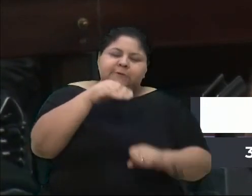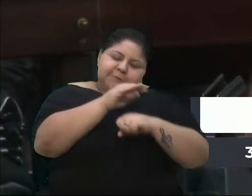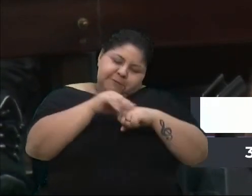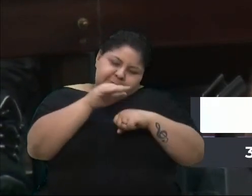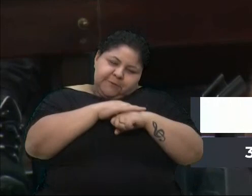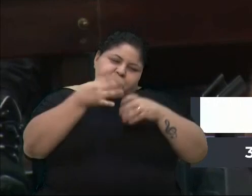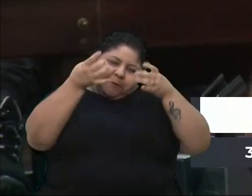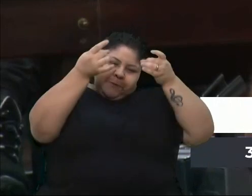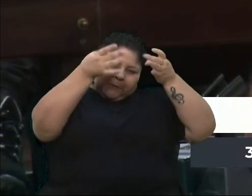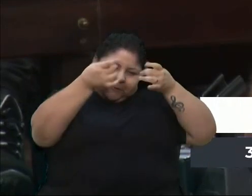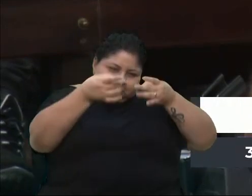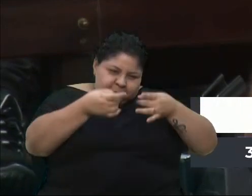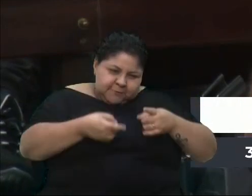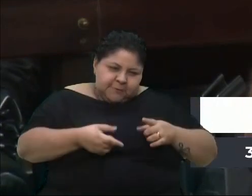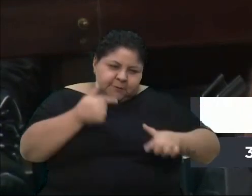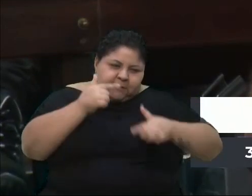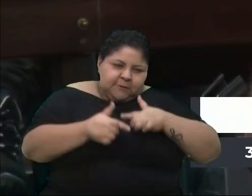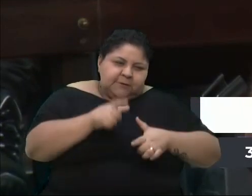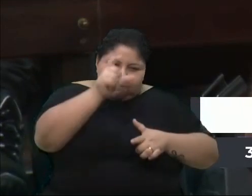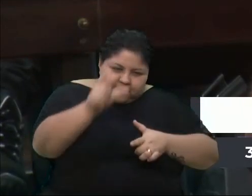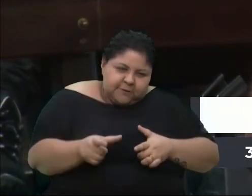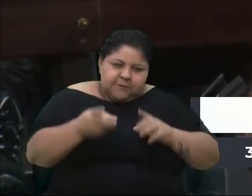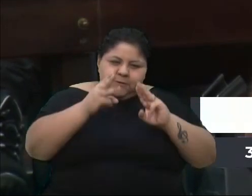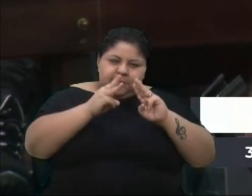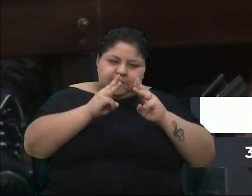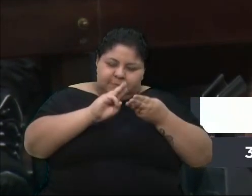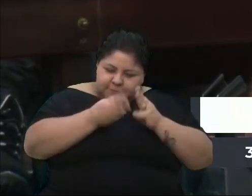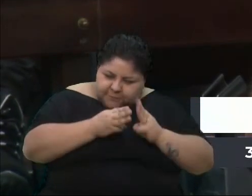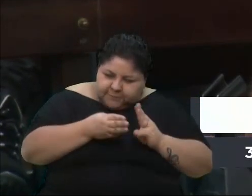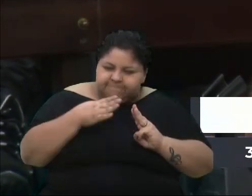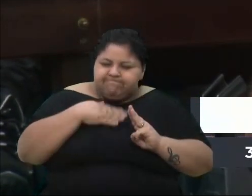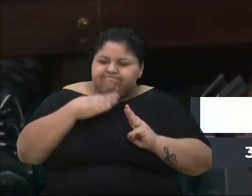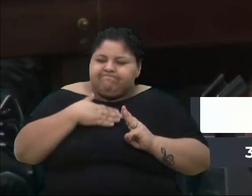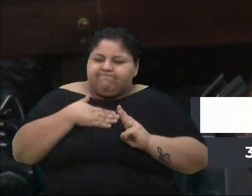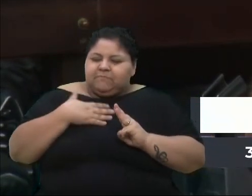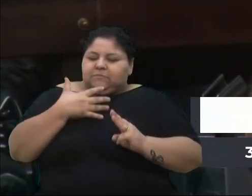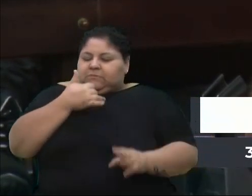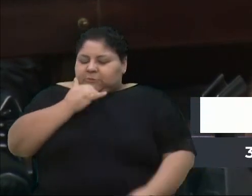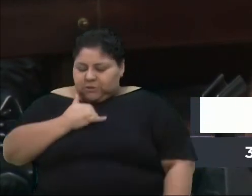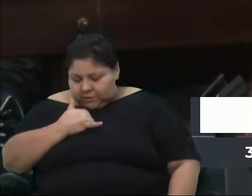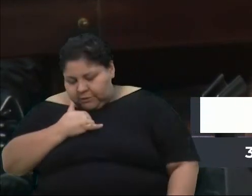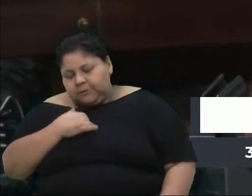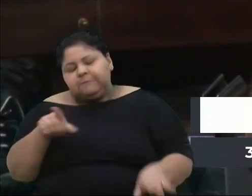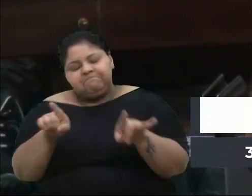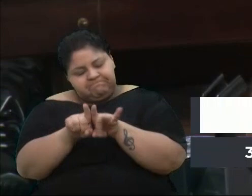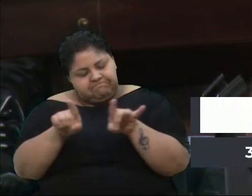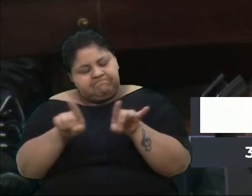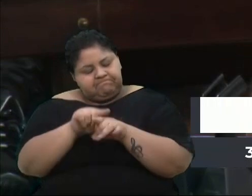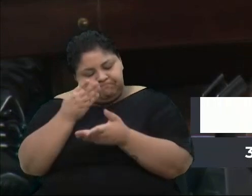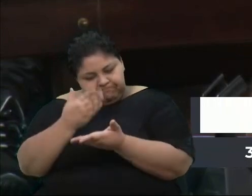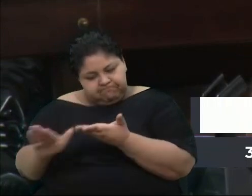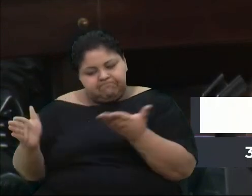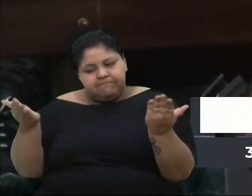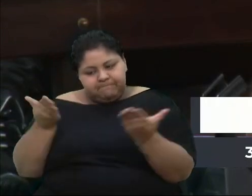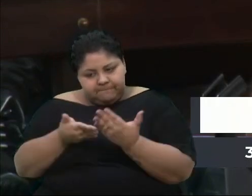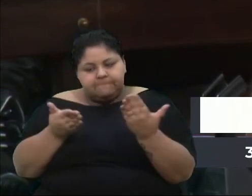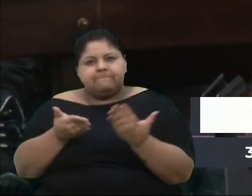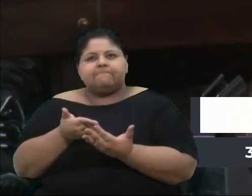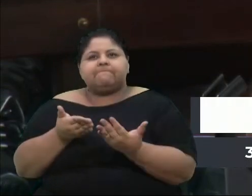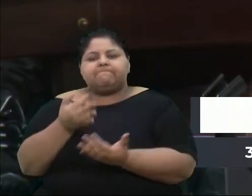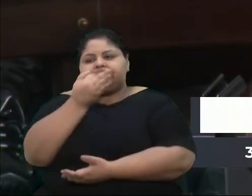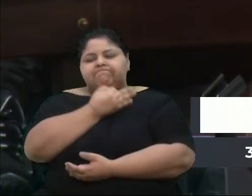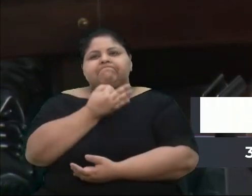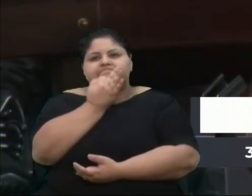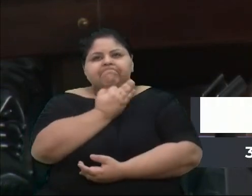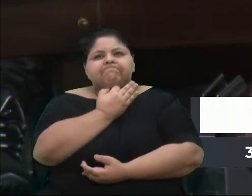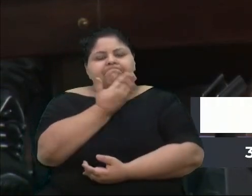com os vanzeiros. Era uma pessoa alegre. Eu fico sentido também de ter essa perca hoje aqui em Caxias do Sul do